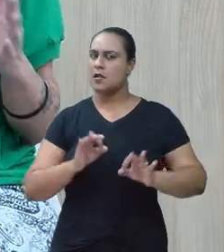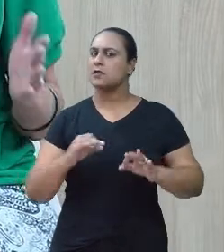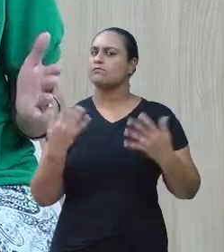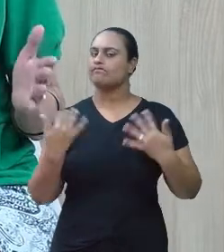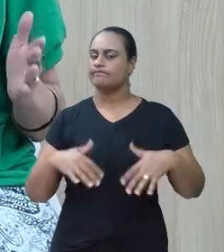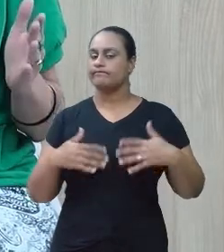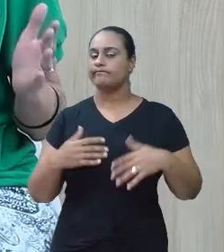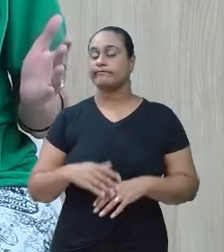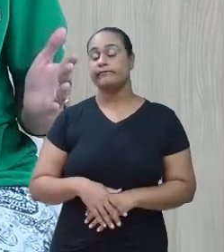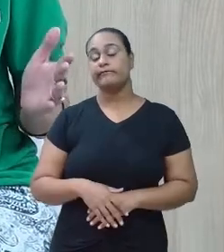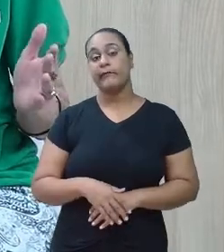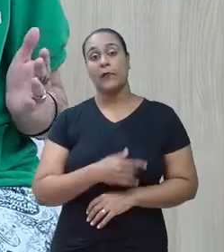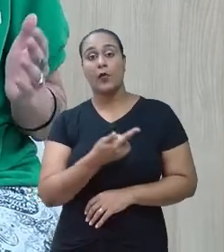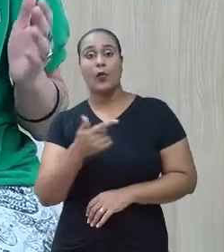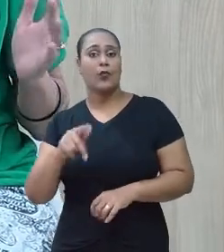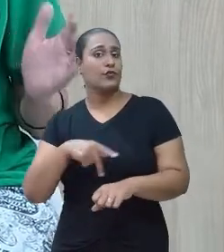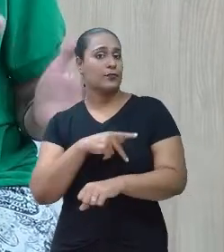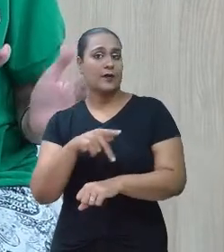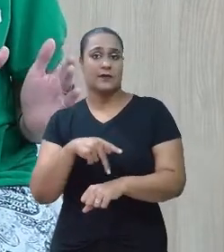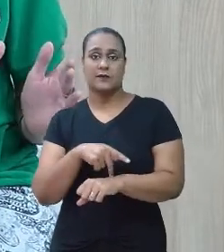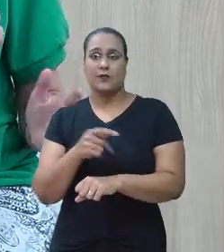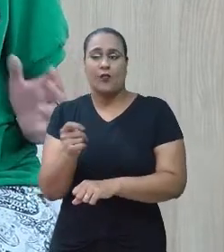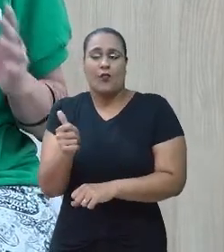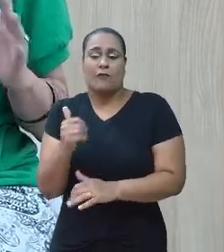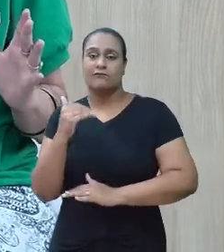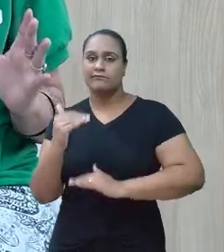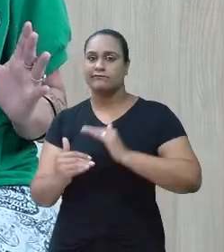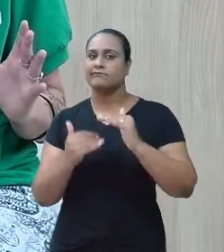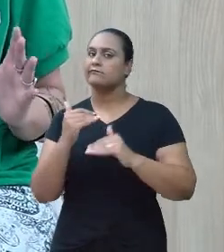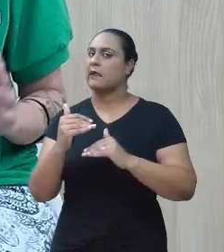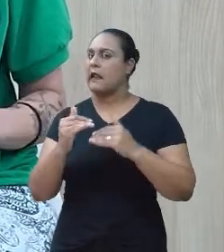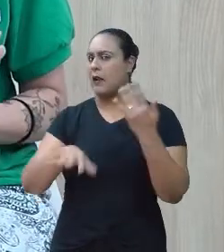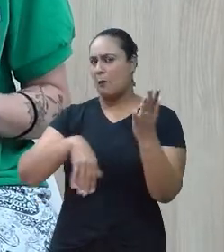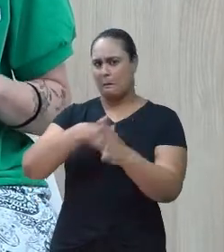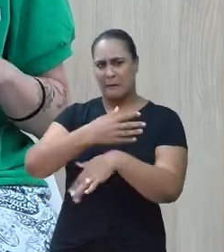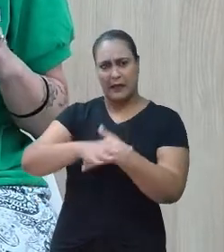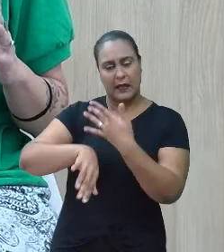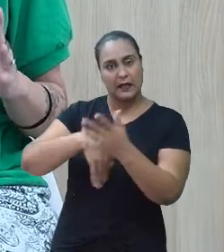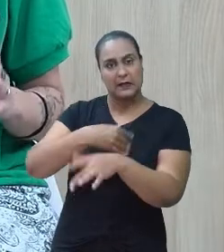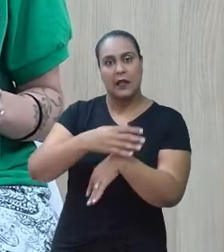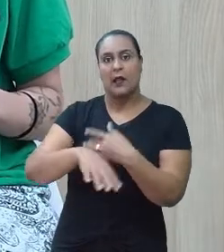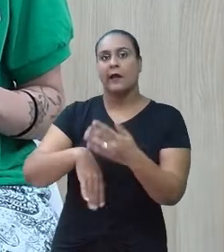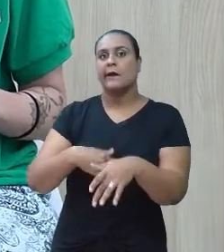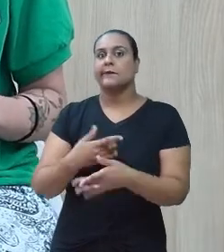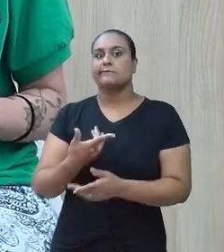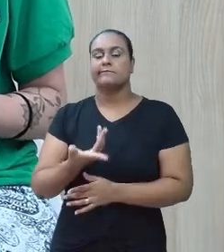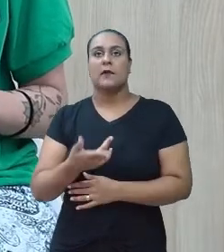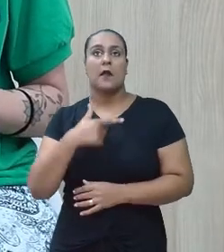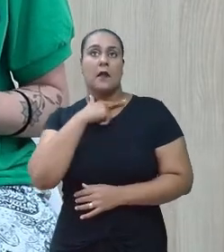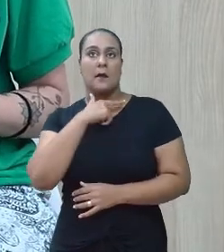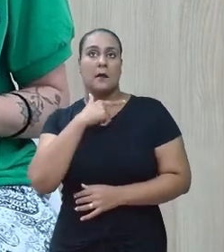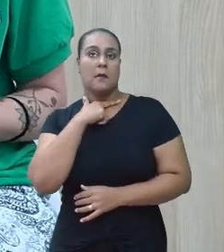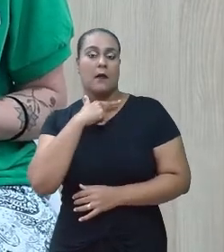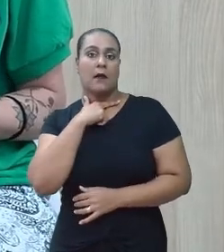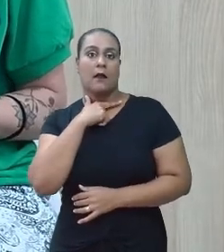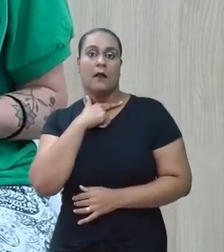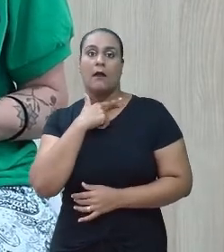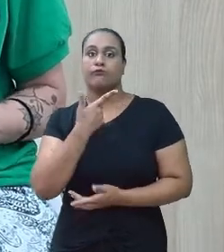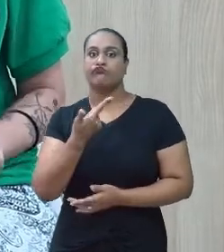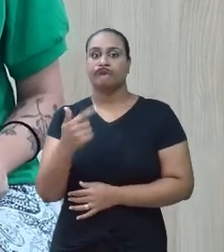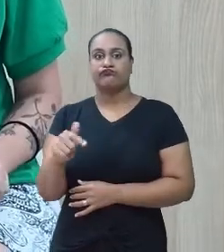E nos países subdesenvolvidos isso é um pouco mais desordenado e onde empregos, serviços são